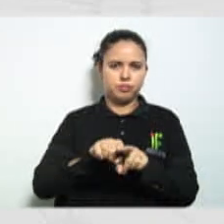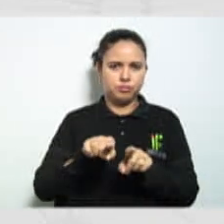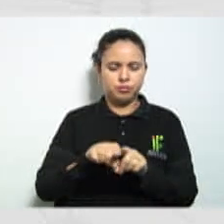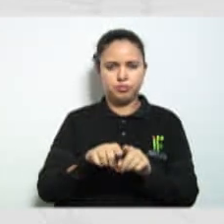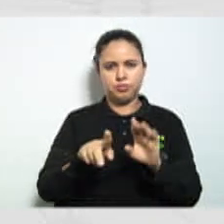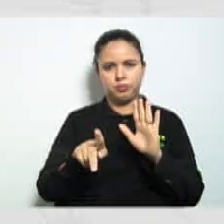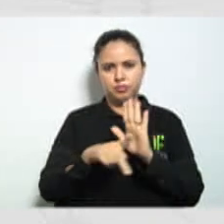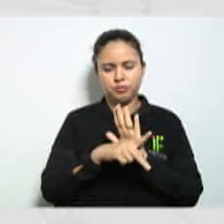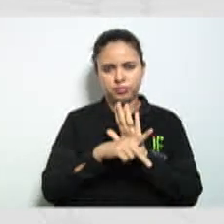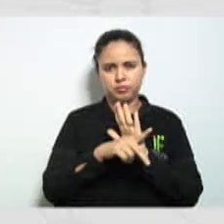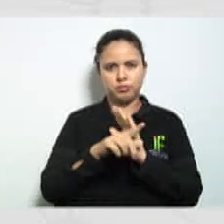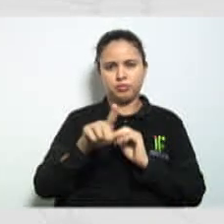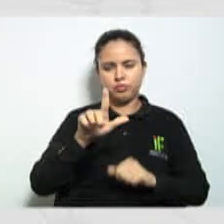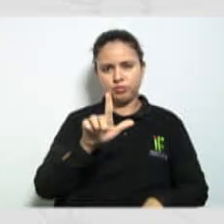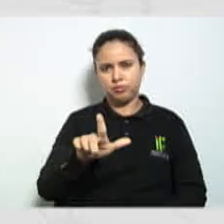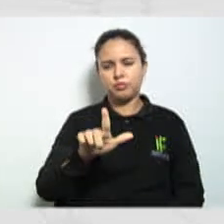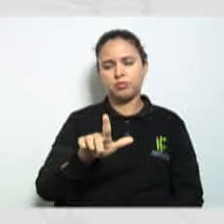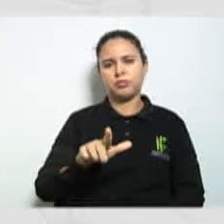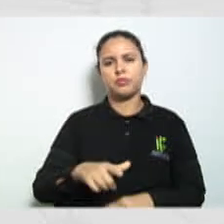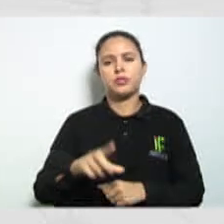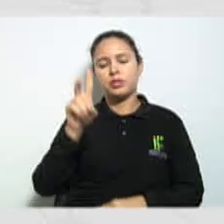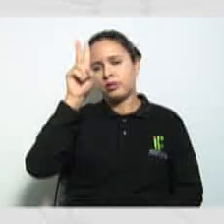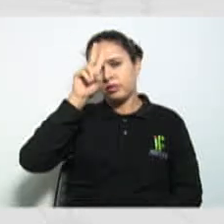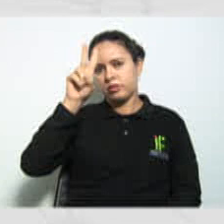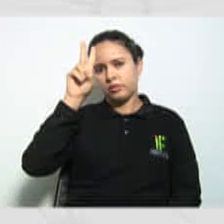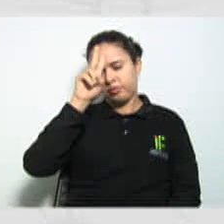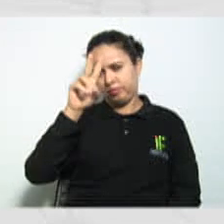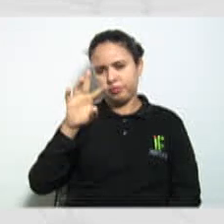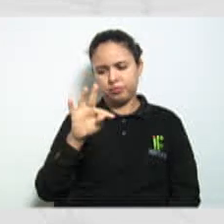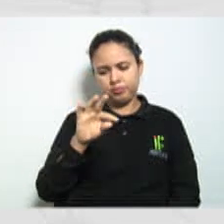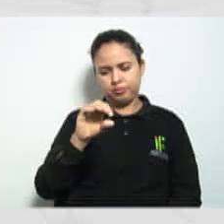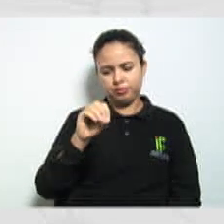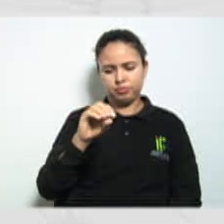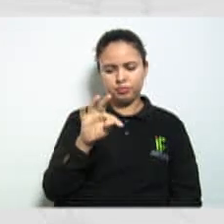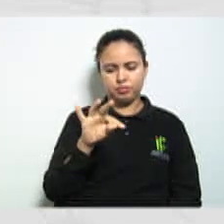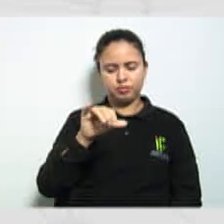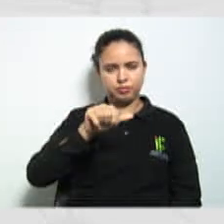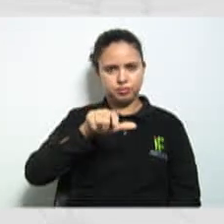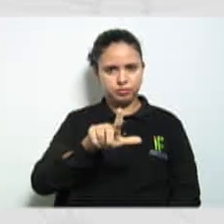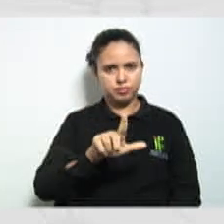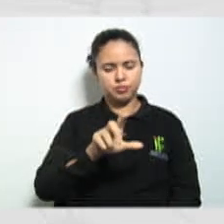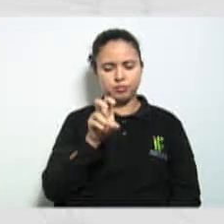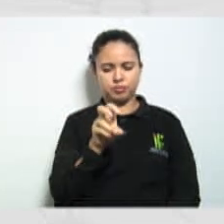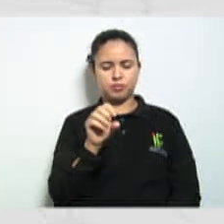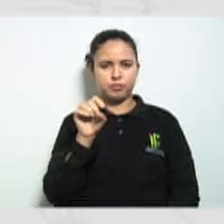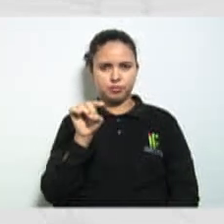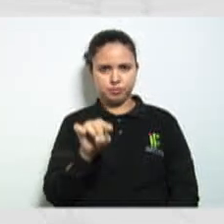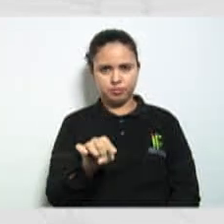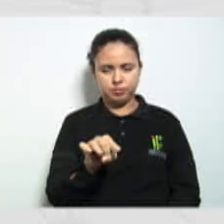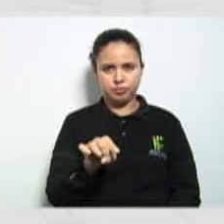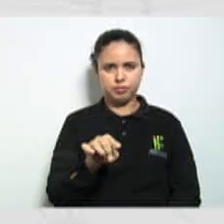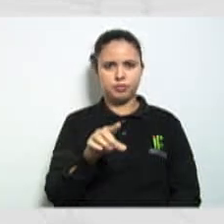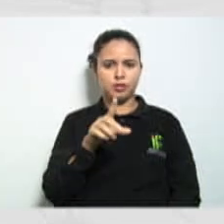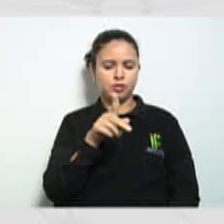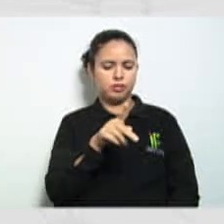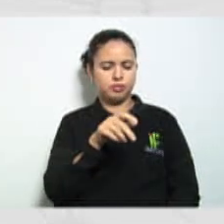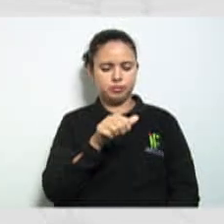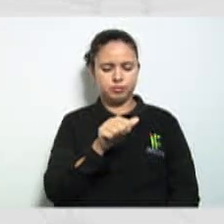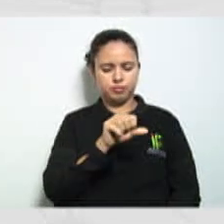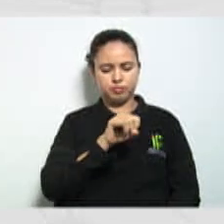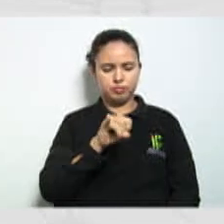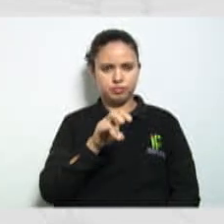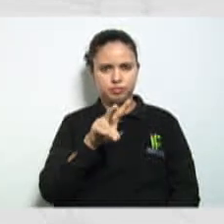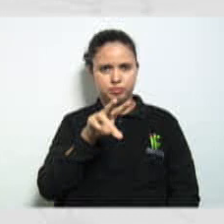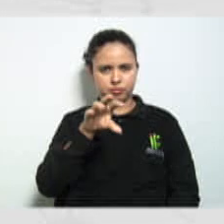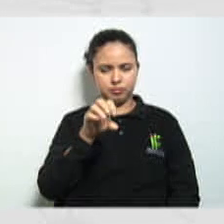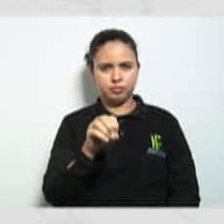líquido, lembrando aqui que o total do ativo lá foi 5.000, o total do passivo também tem que